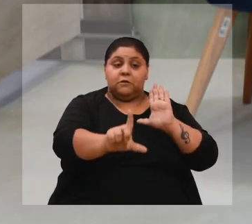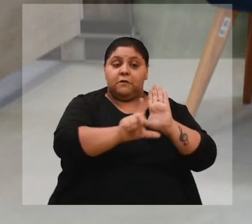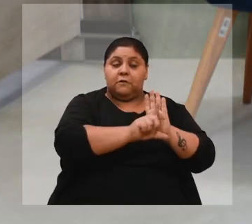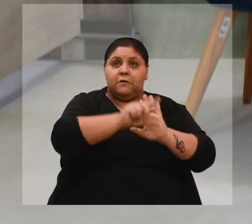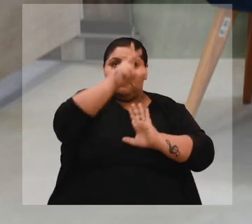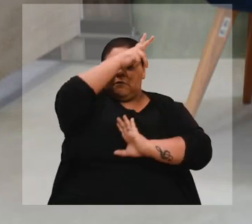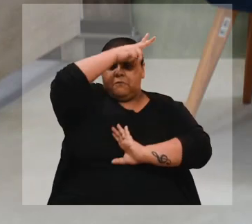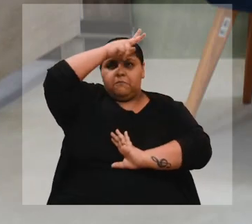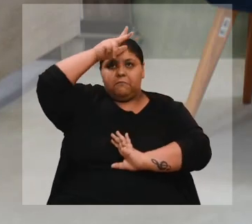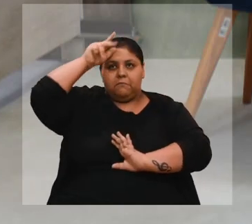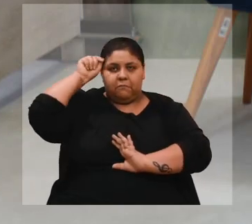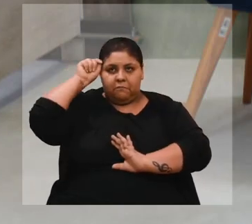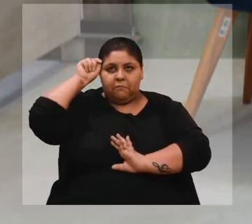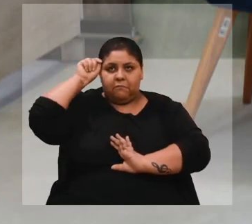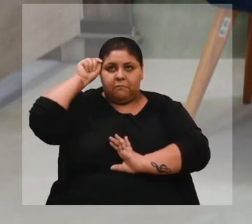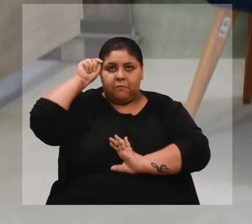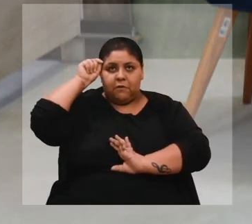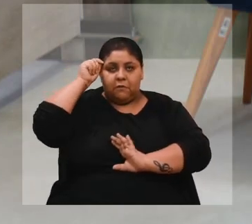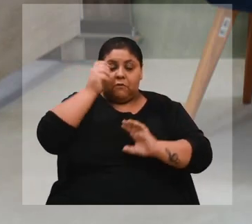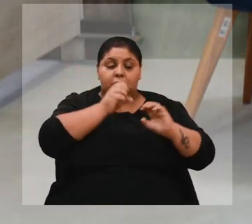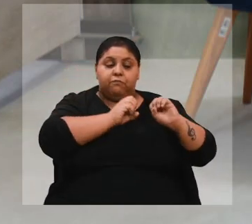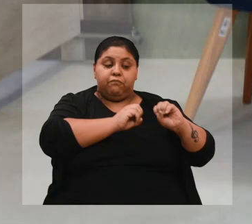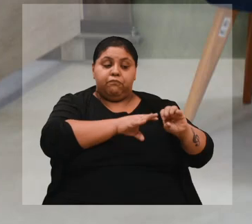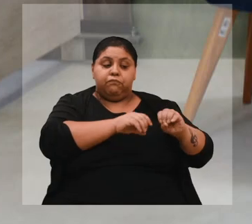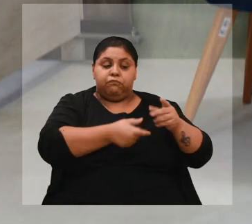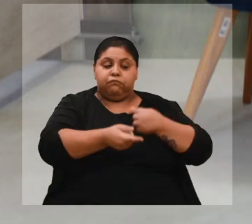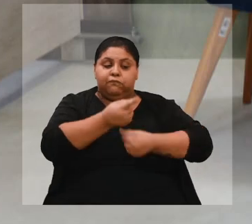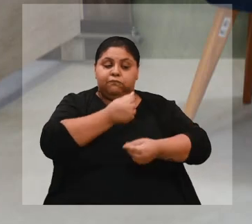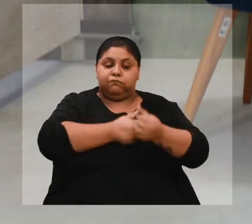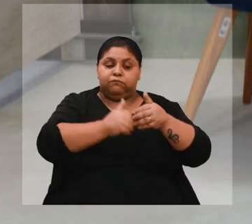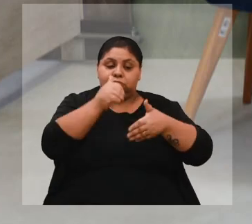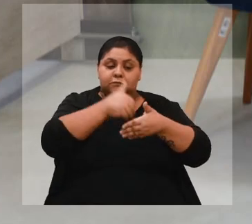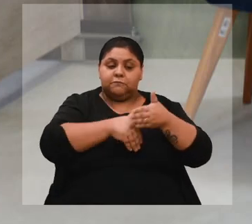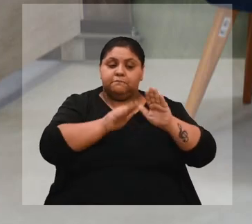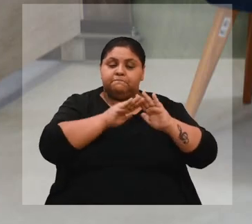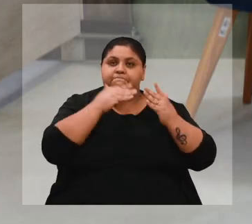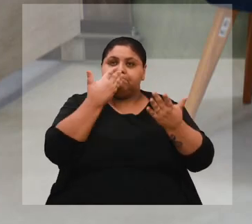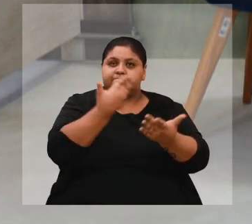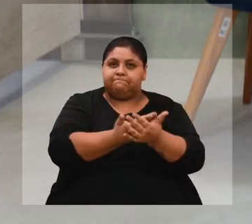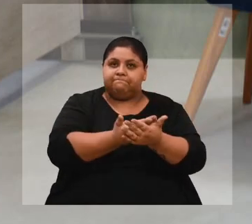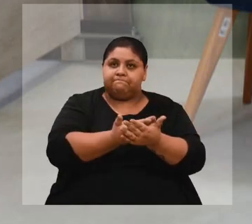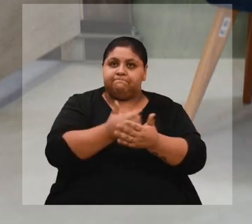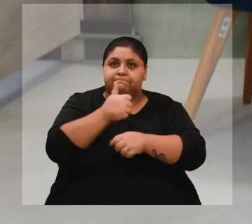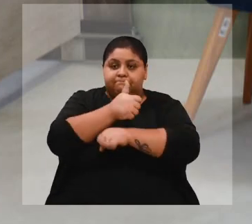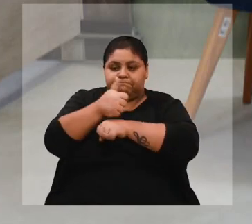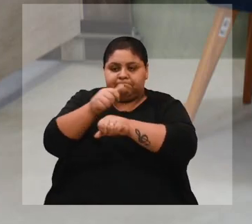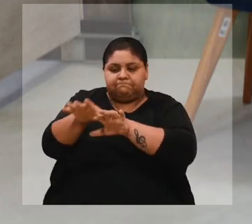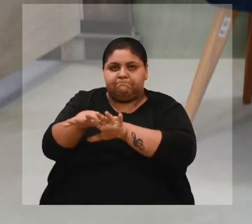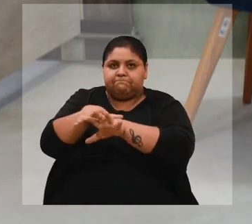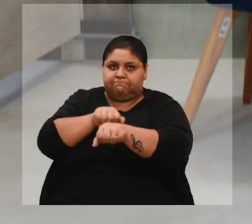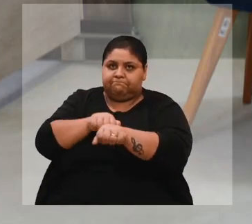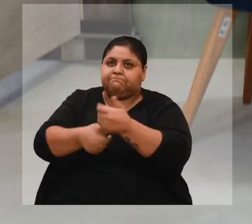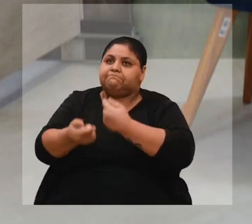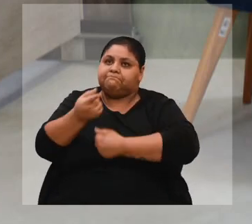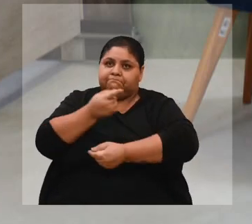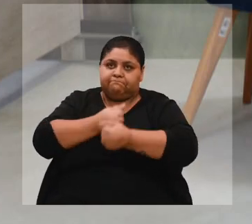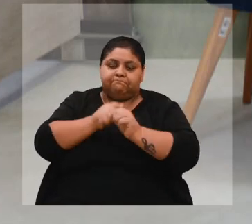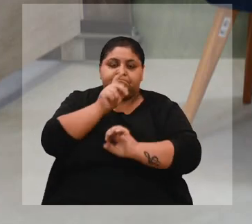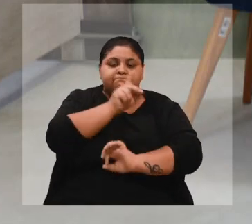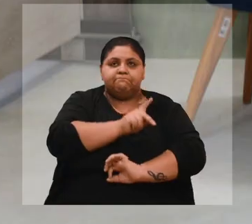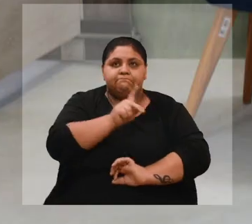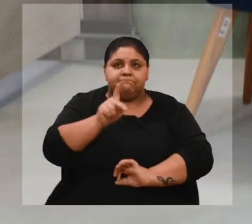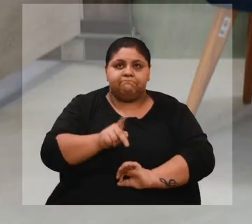lei municipal, inclusive, que diz respeito à educação financeira nas escolas. O senhor que é um economista de